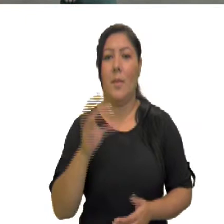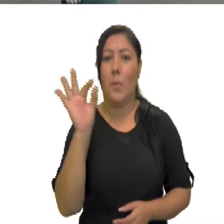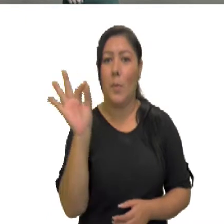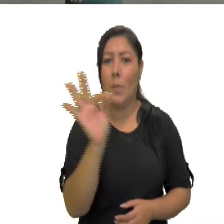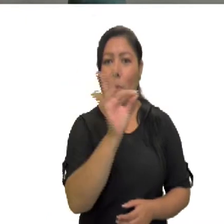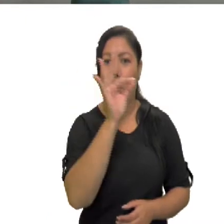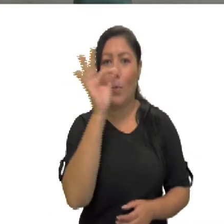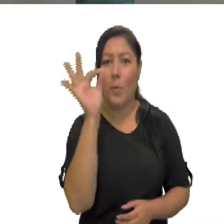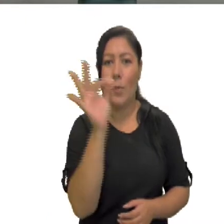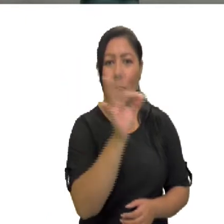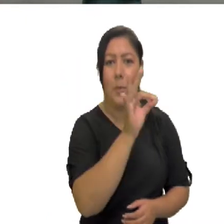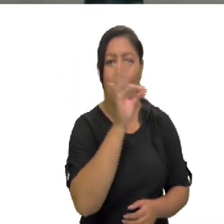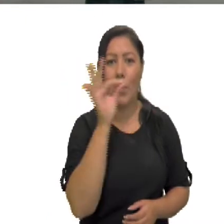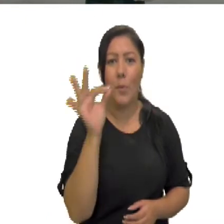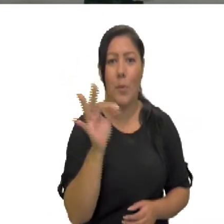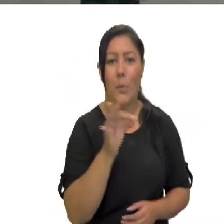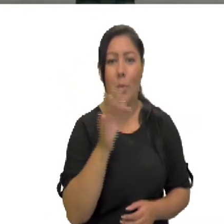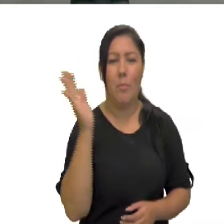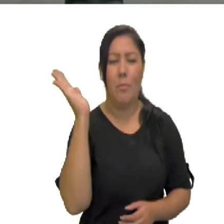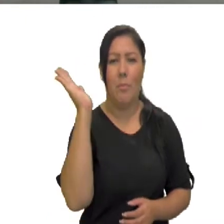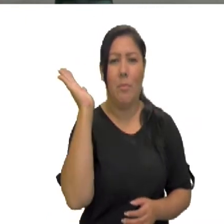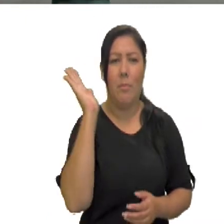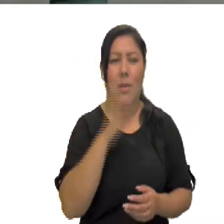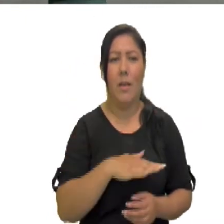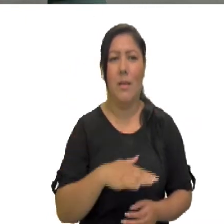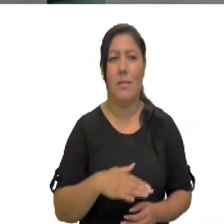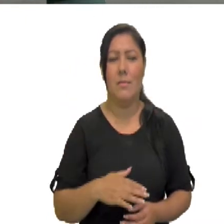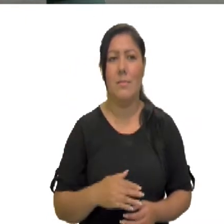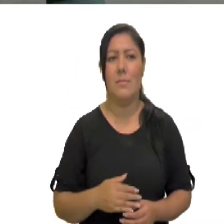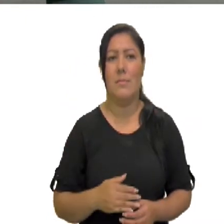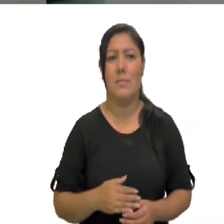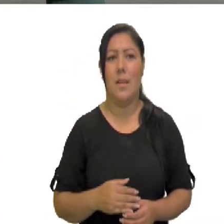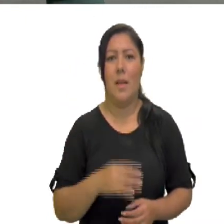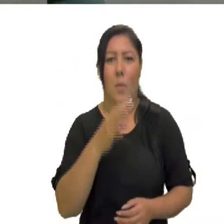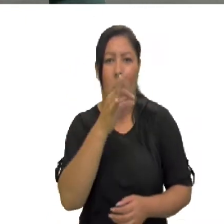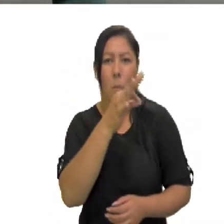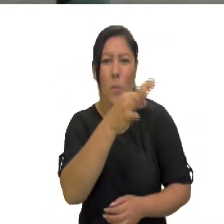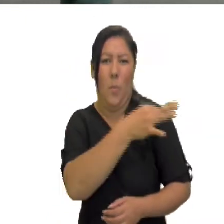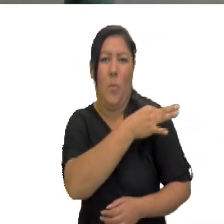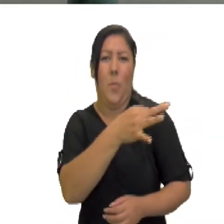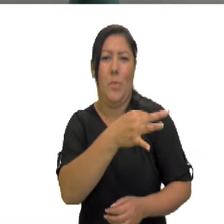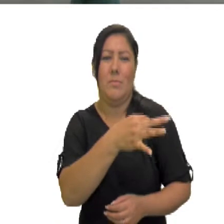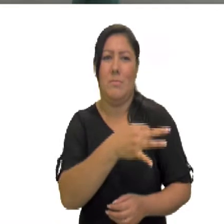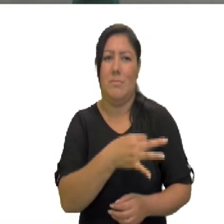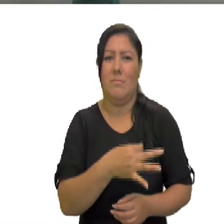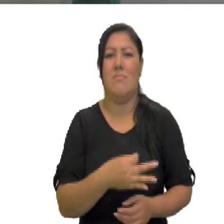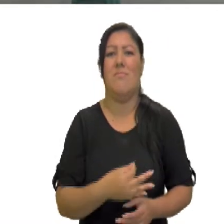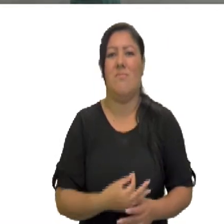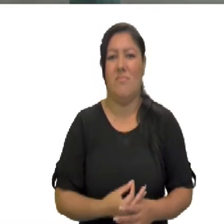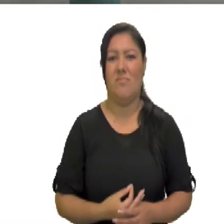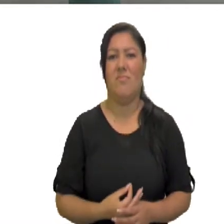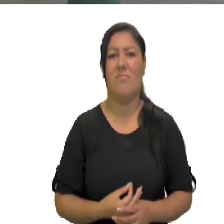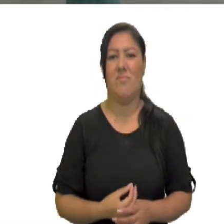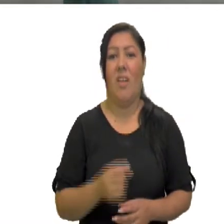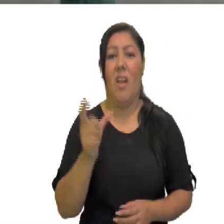mosca, o mosquito, o pernilongo. Todos estes animais são